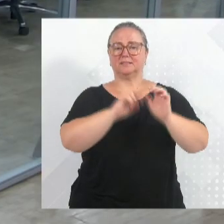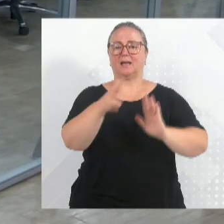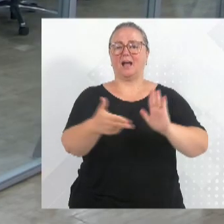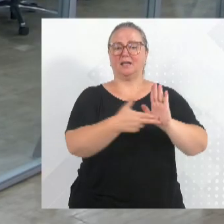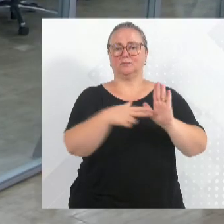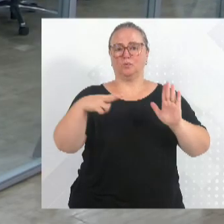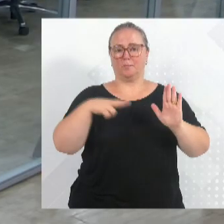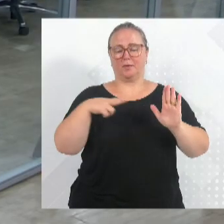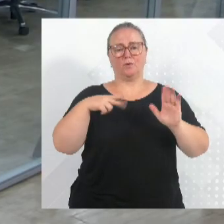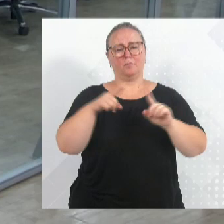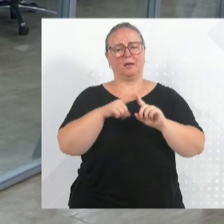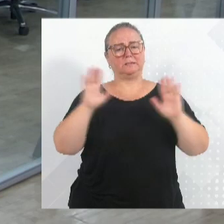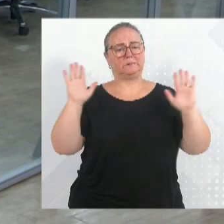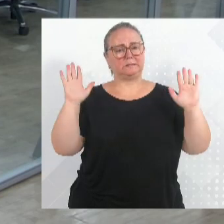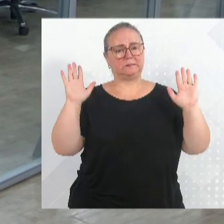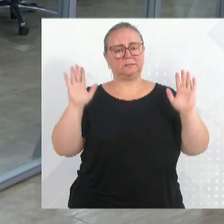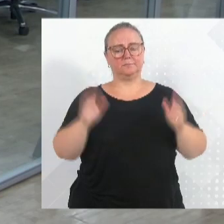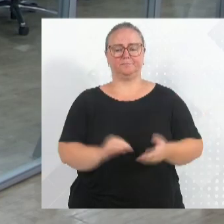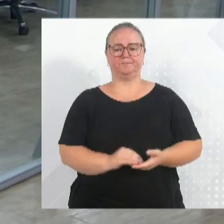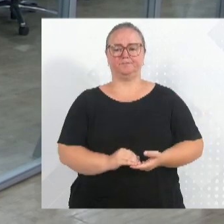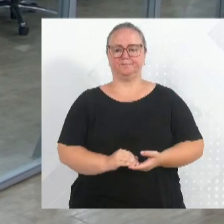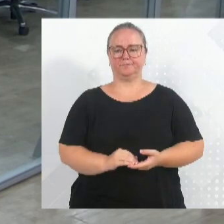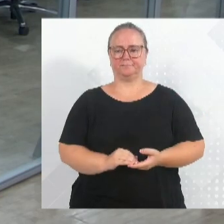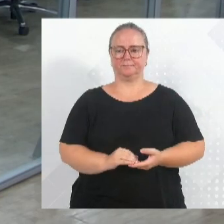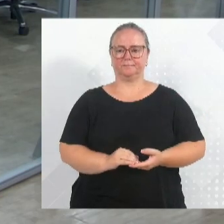Adriano Pereira.